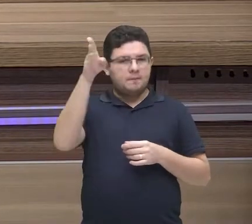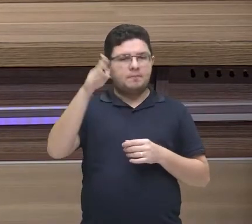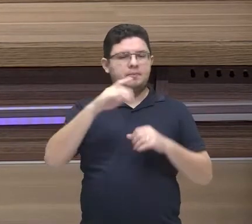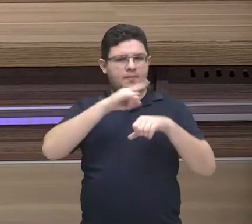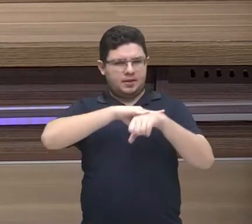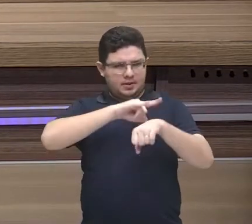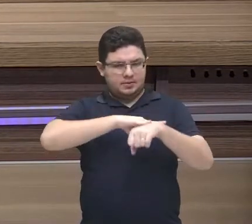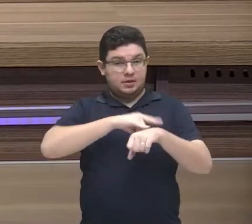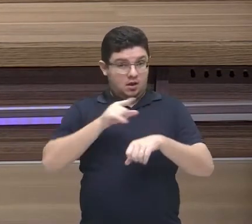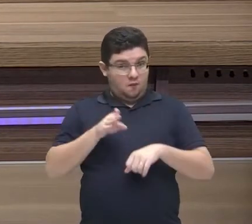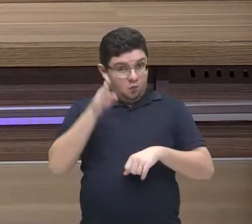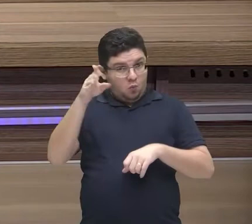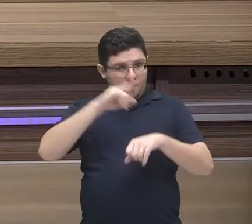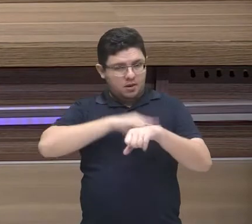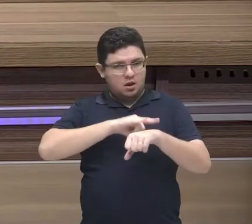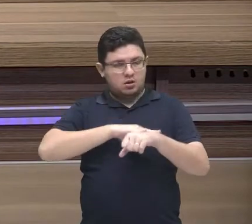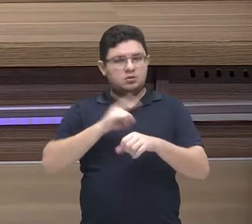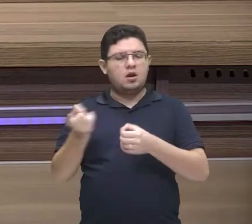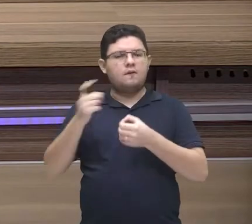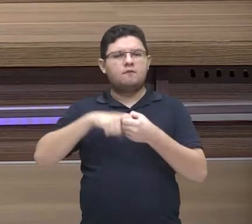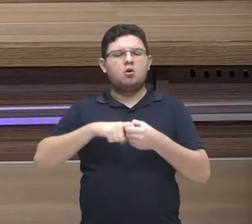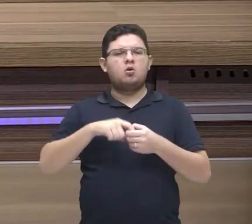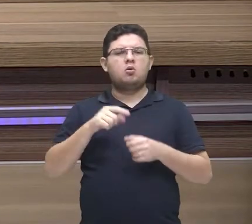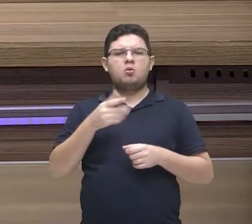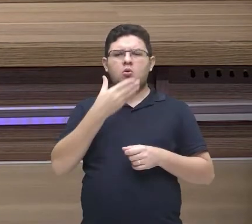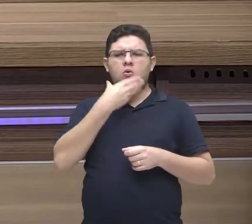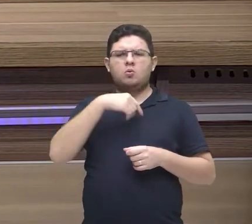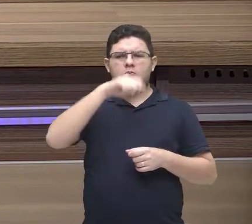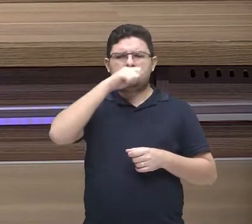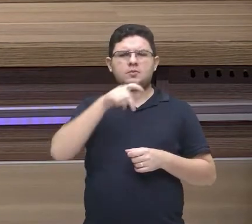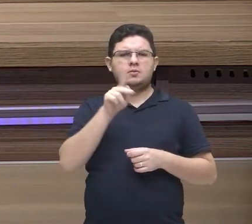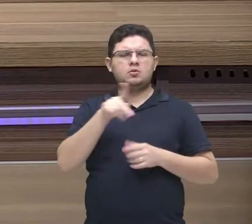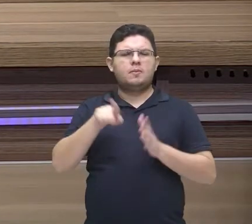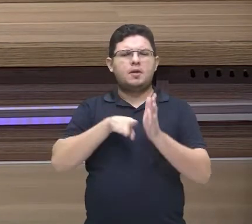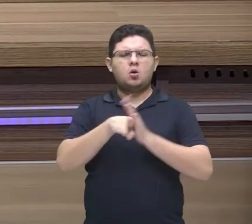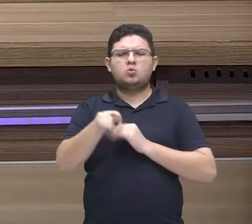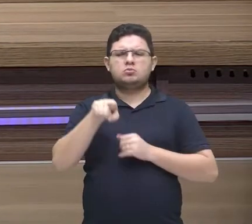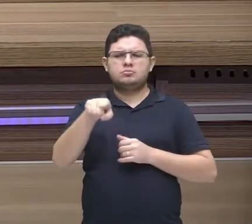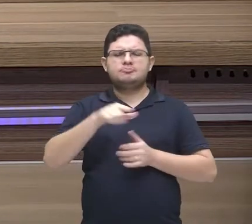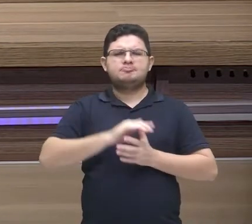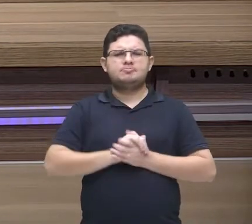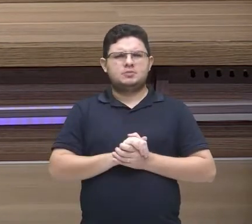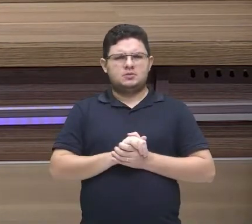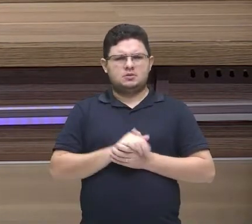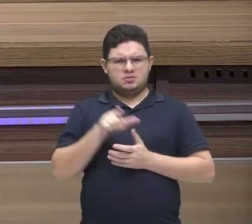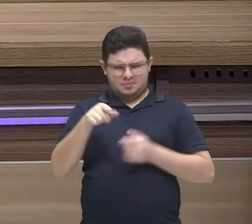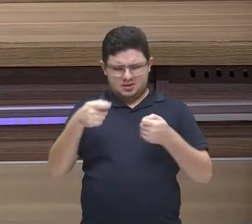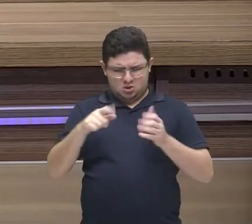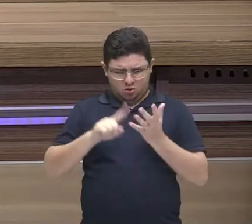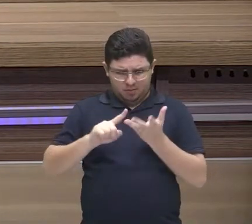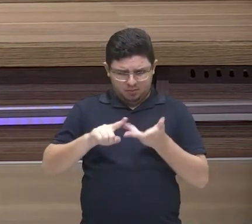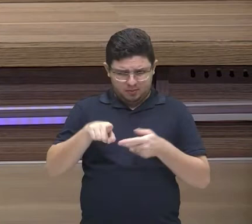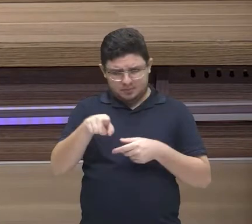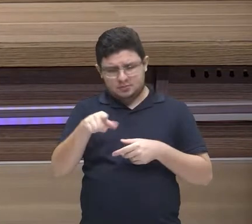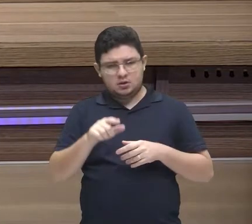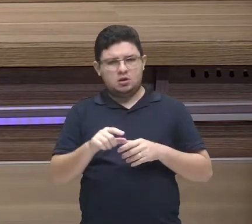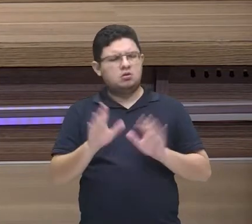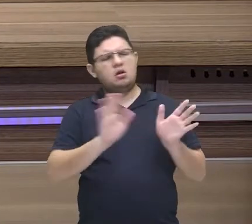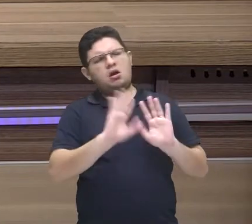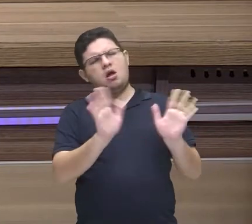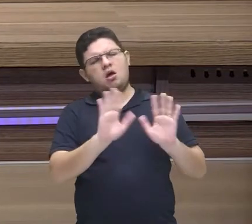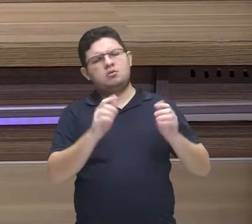para o banheiro, na volta o professor perguntou, o professor perguntou dela, está precisando de alguma coisa, Alessandra? Ela disse, não,